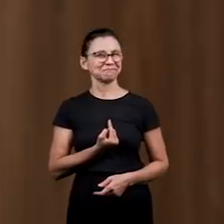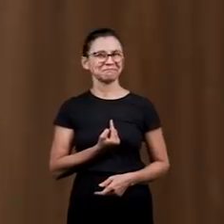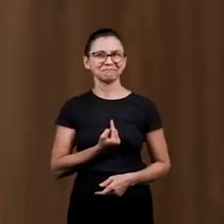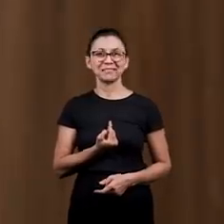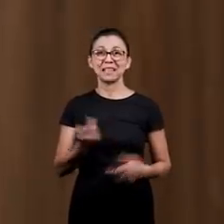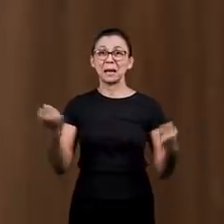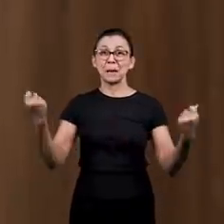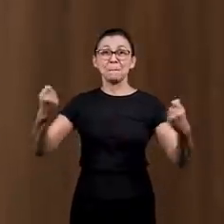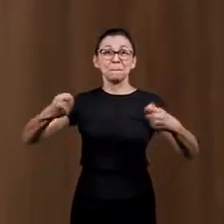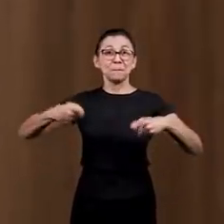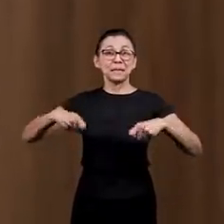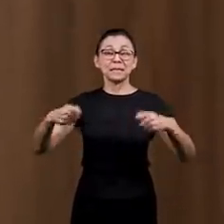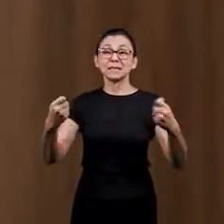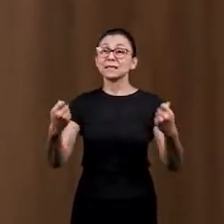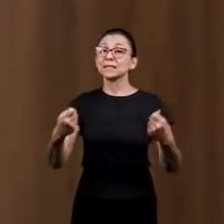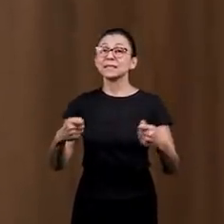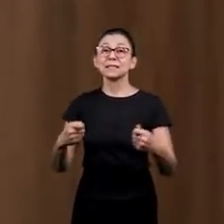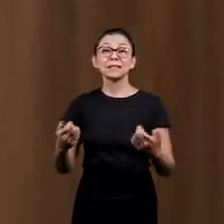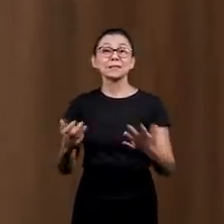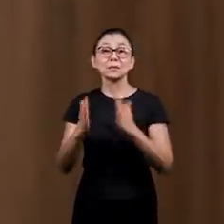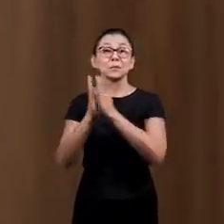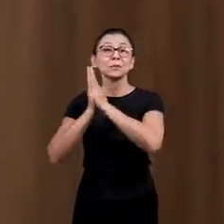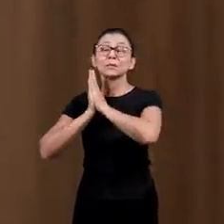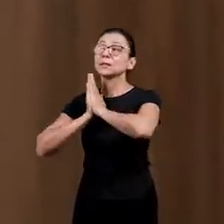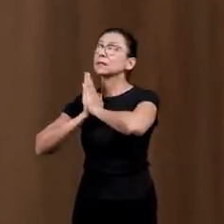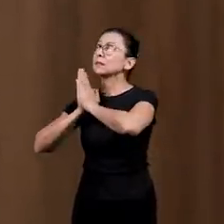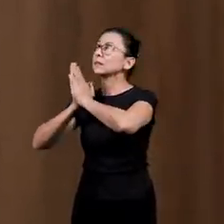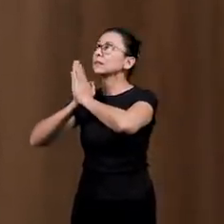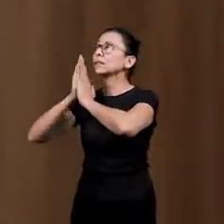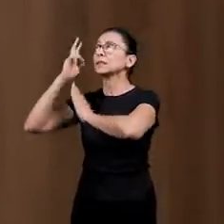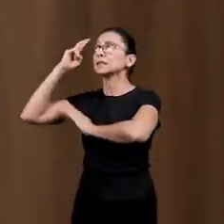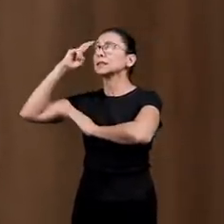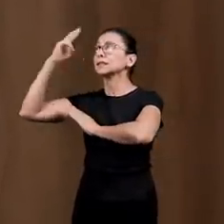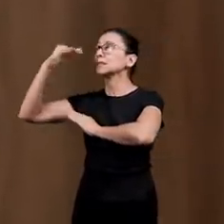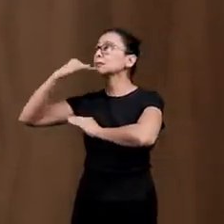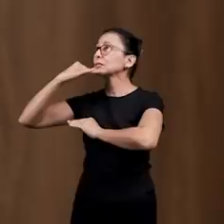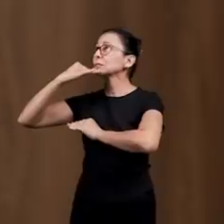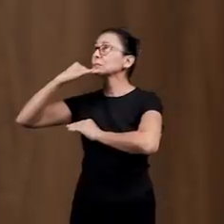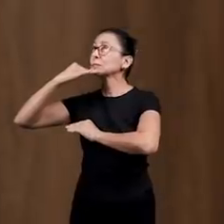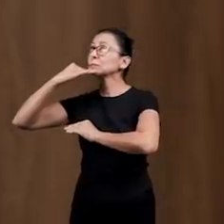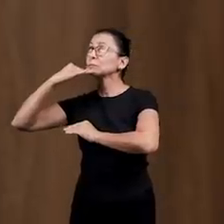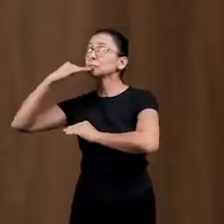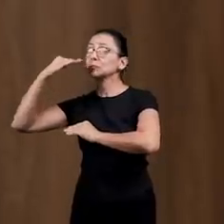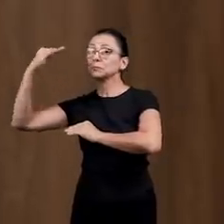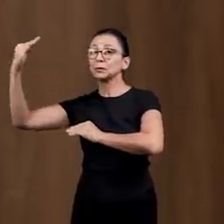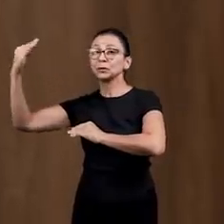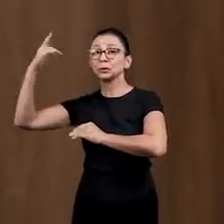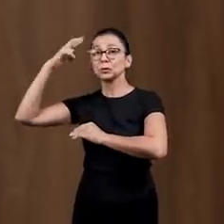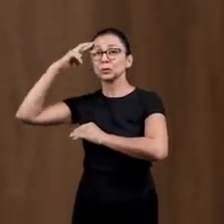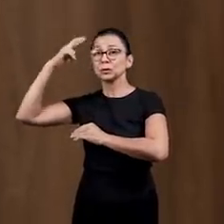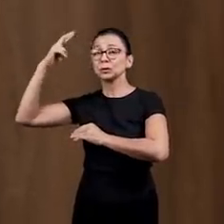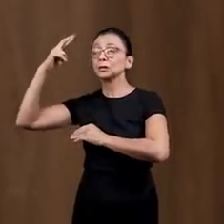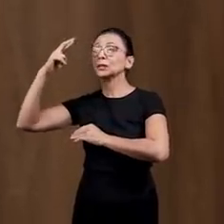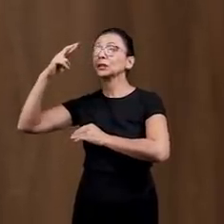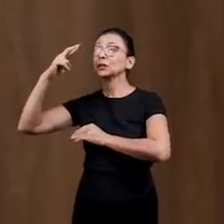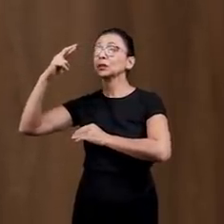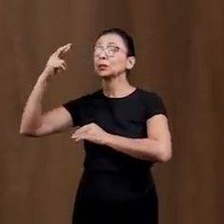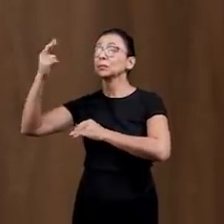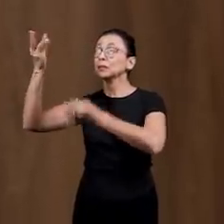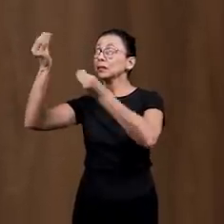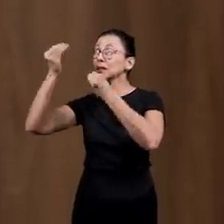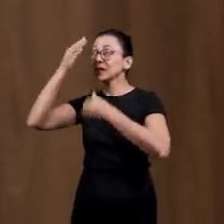Nós precisamos, intermediários, orar ao Senhor, pedir a Ele que acrescente a cada dia fé aos